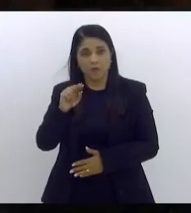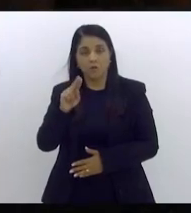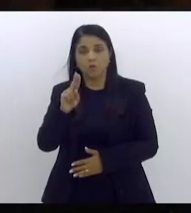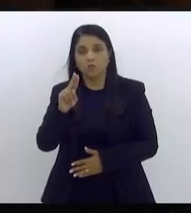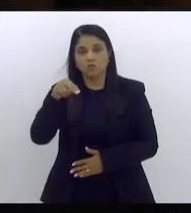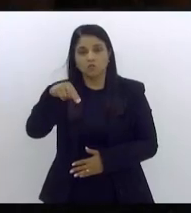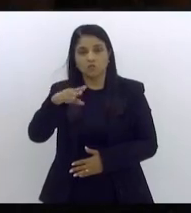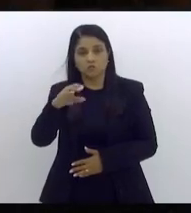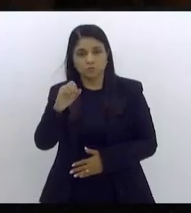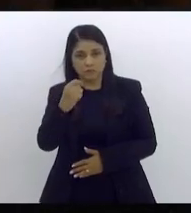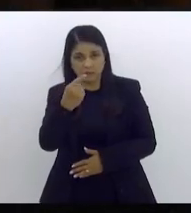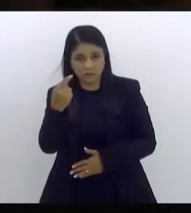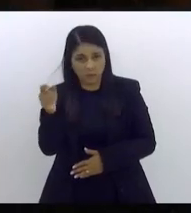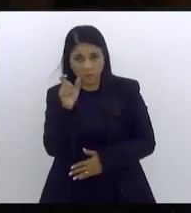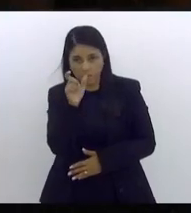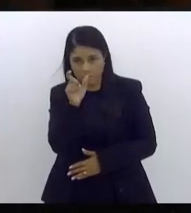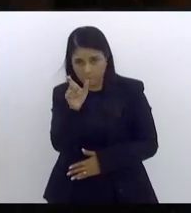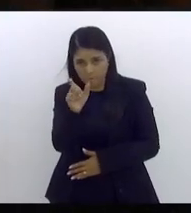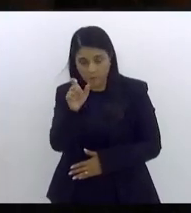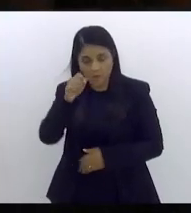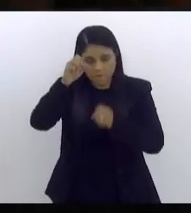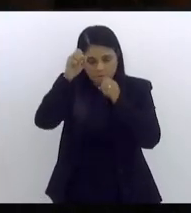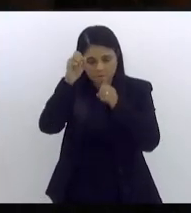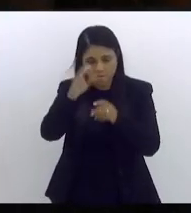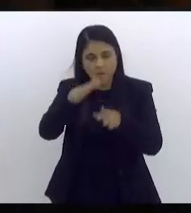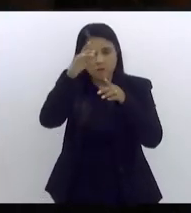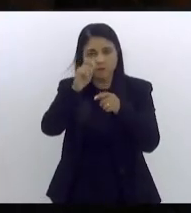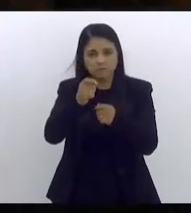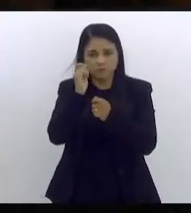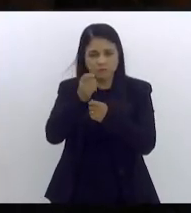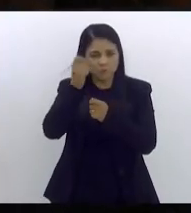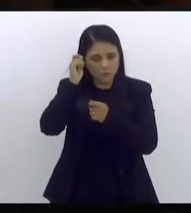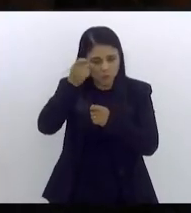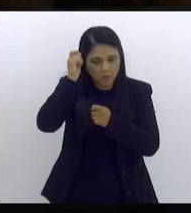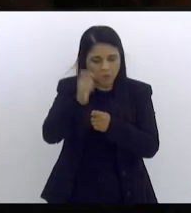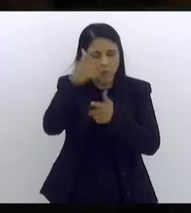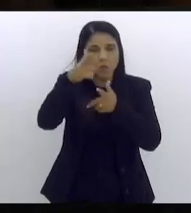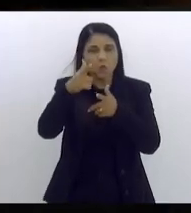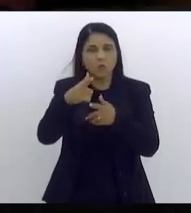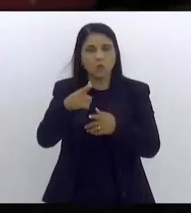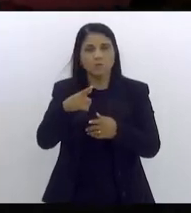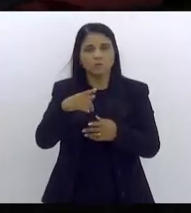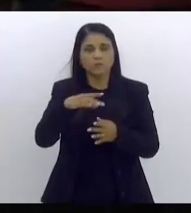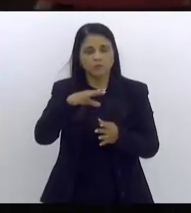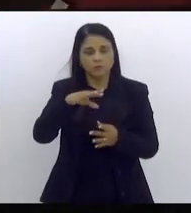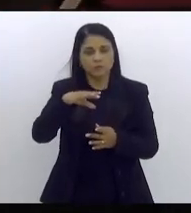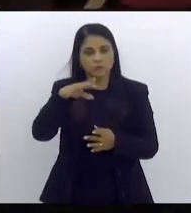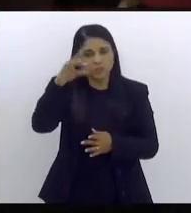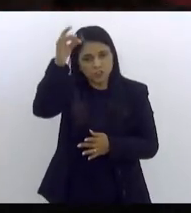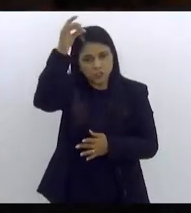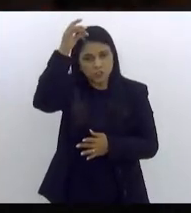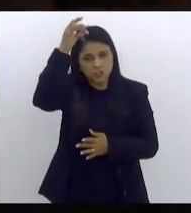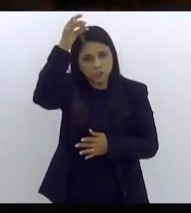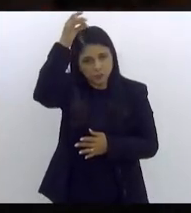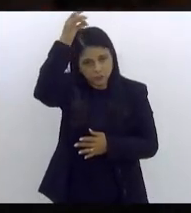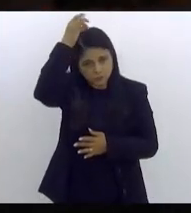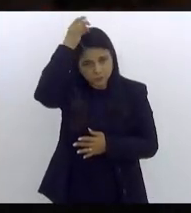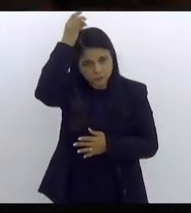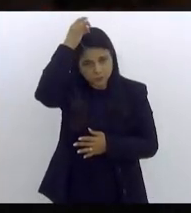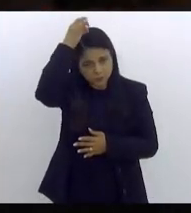unção? É como fosse uma bênção para aquele espírito partir em